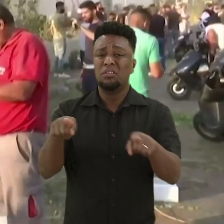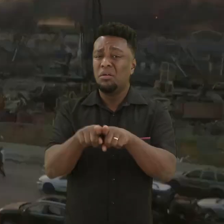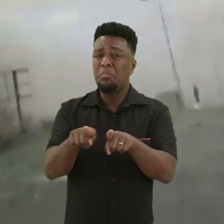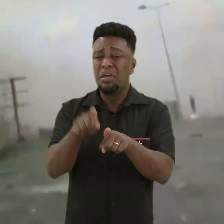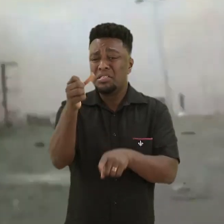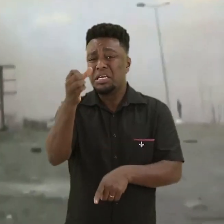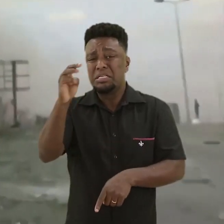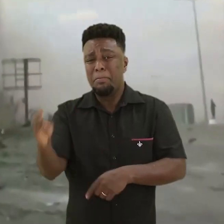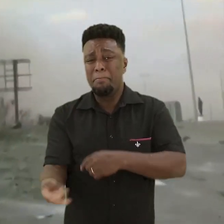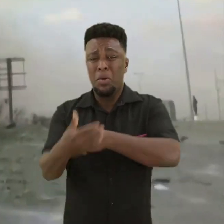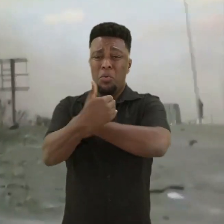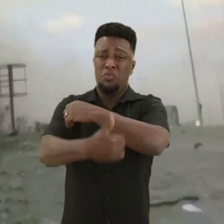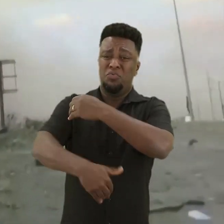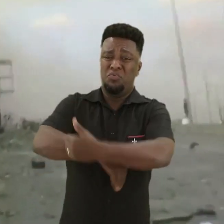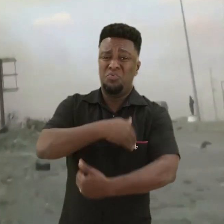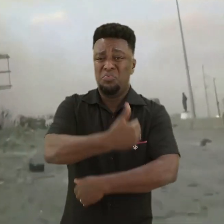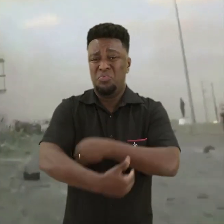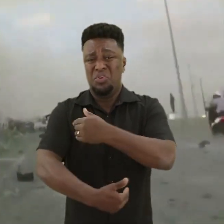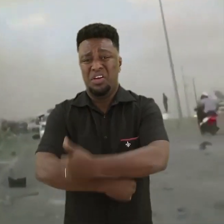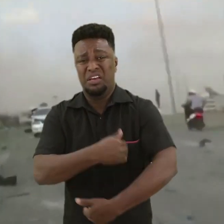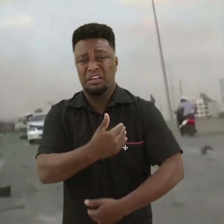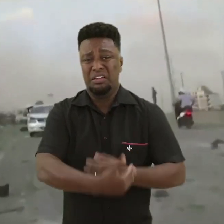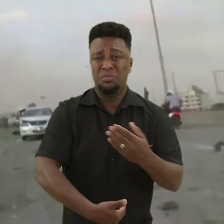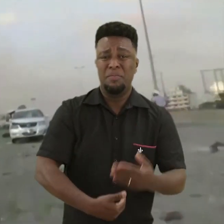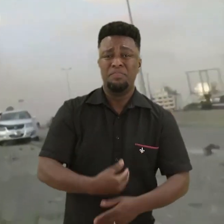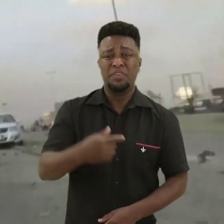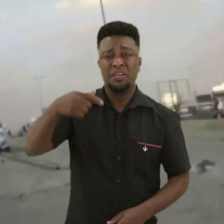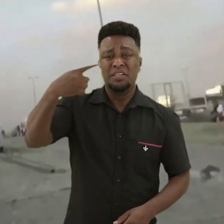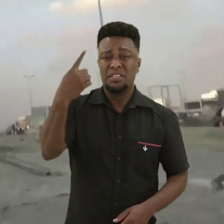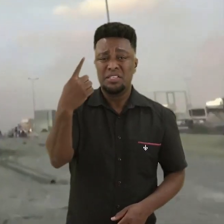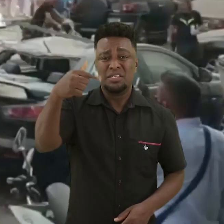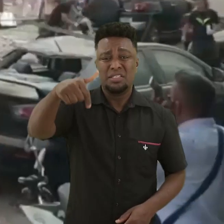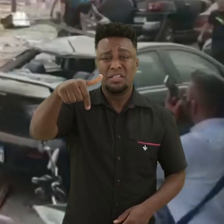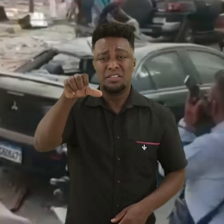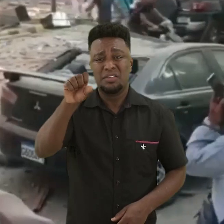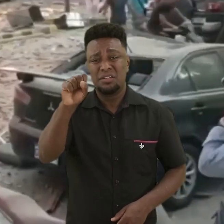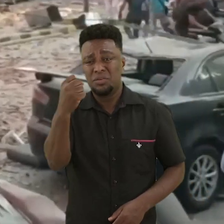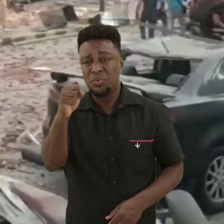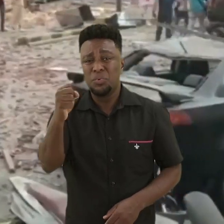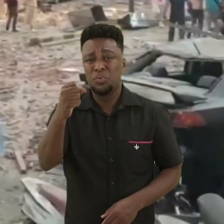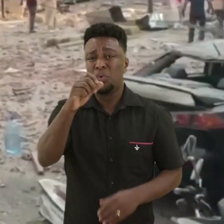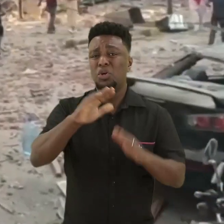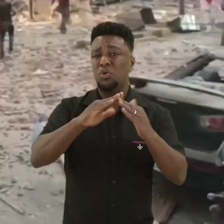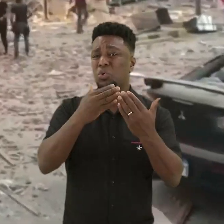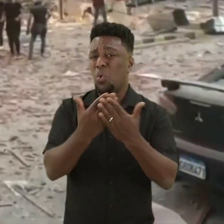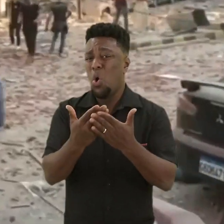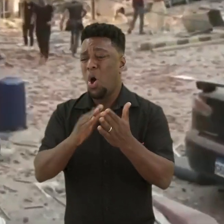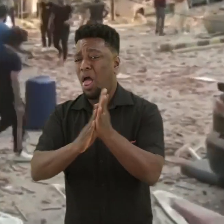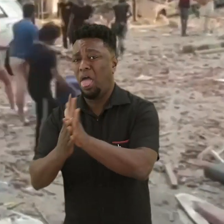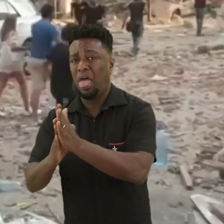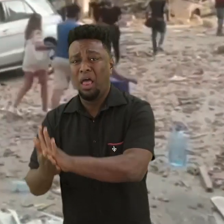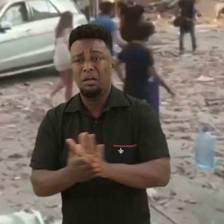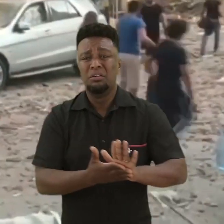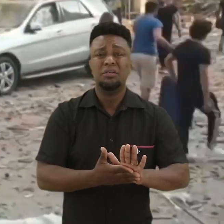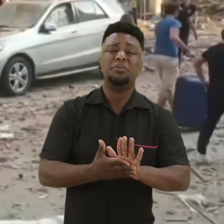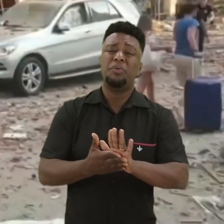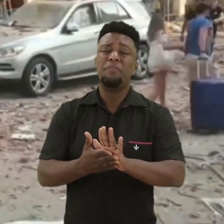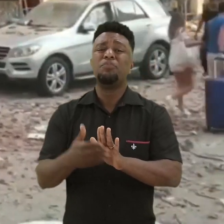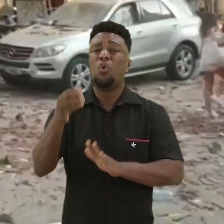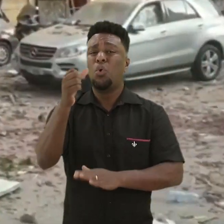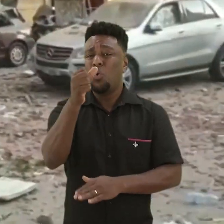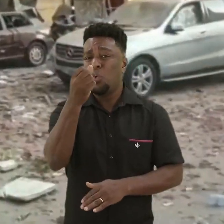feridos. Além disso, 178 escolas sofreram danos severos, assim como